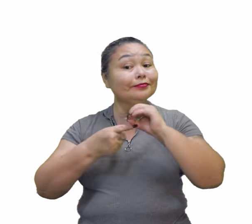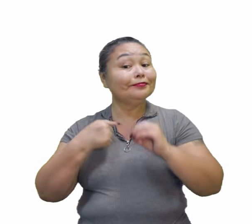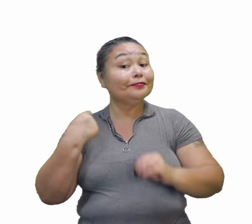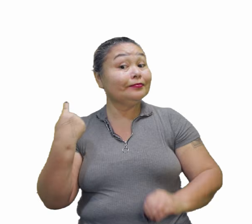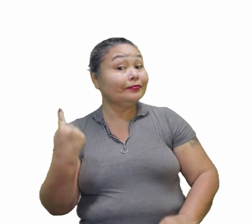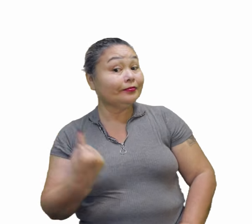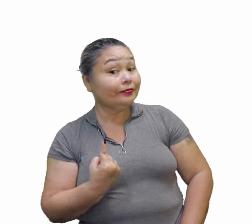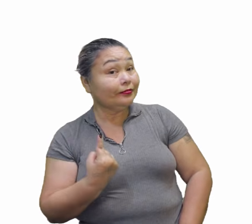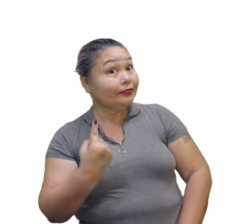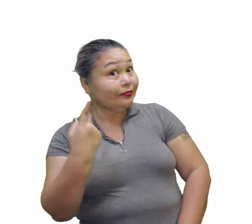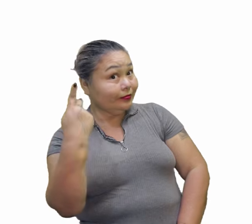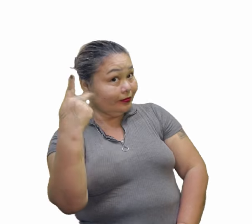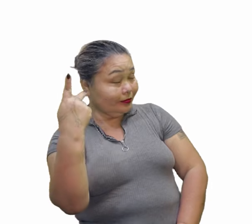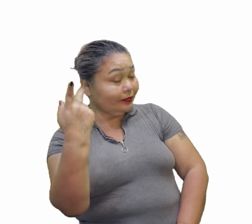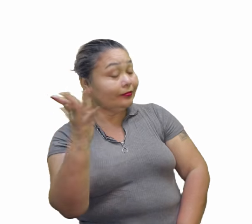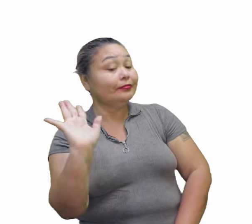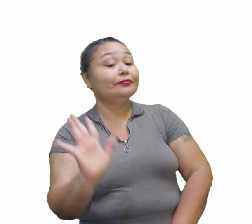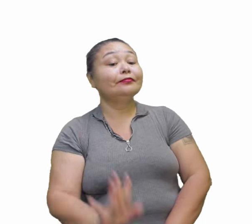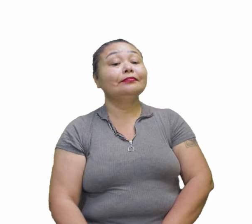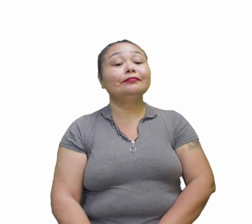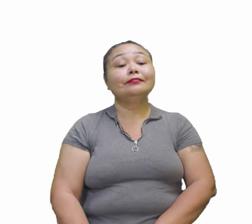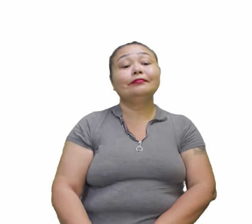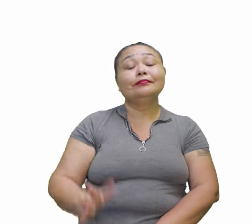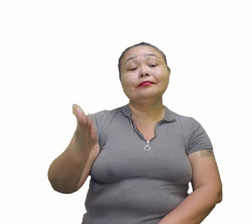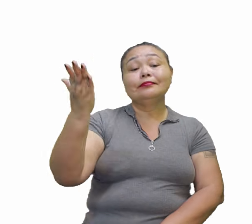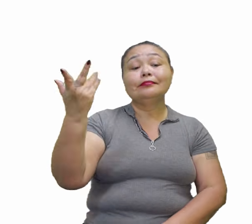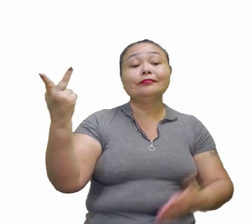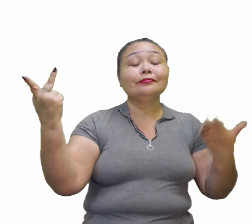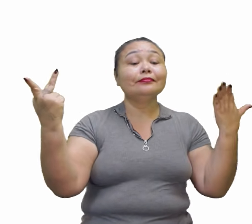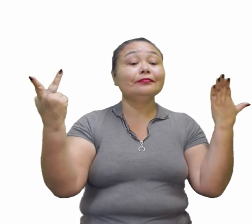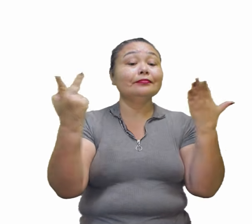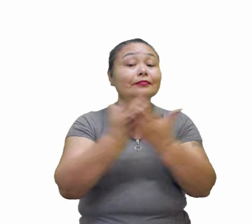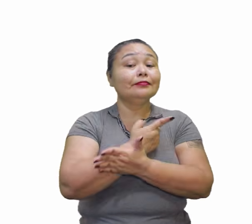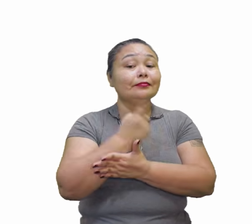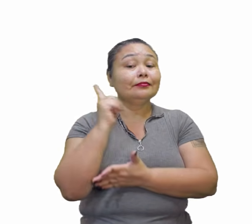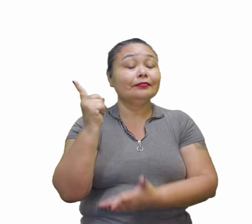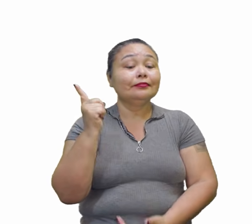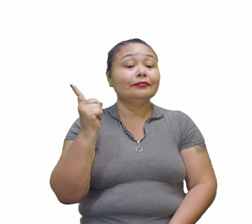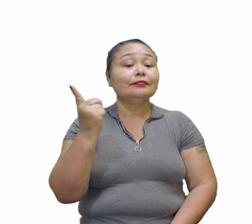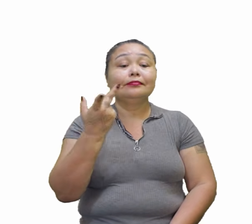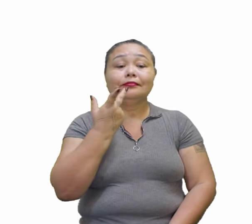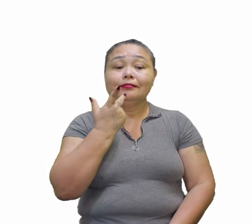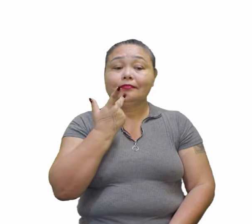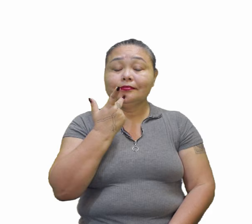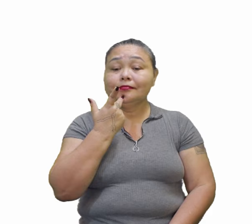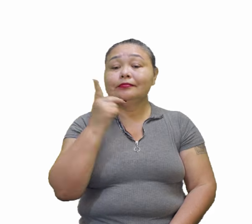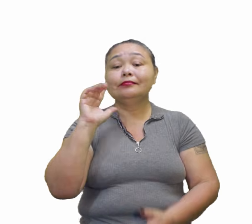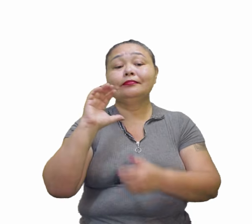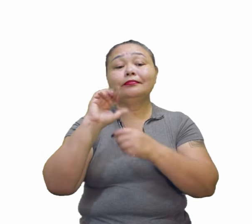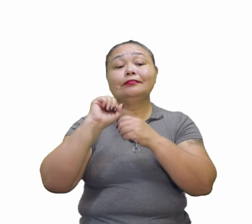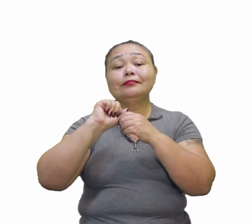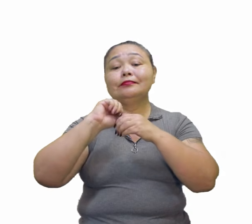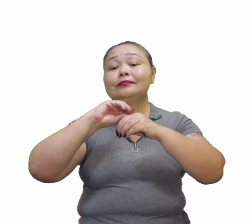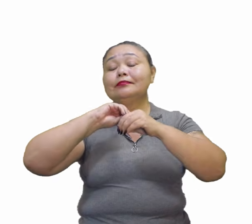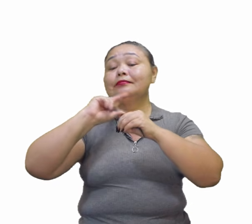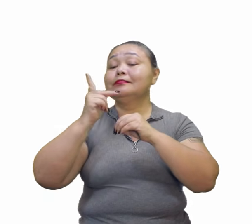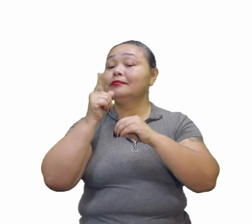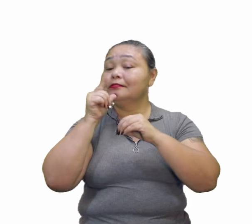gente. Para vocês principalmente, né? E aí o que acontece aqui? Ele falou dos